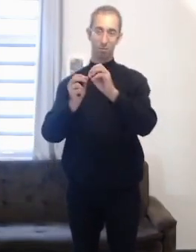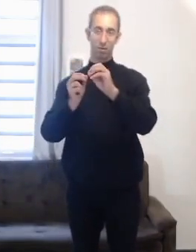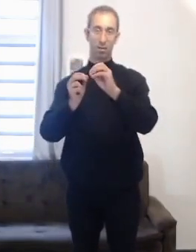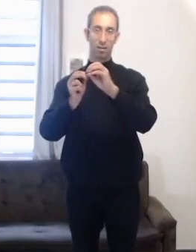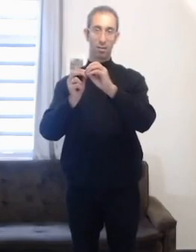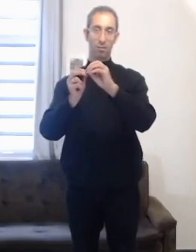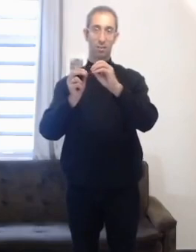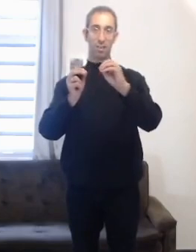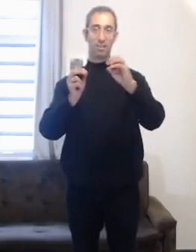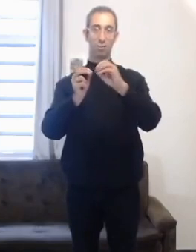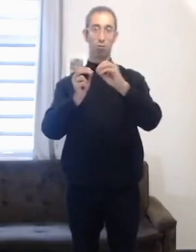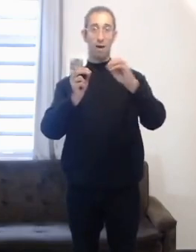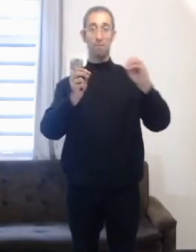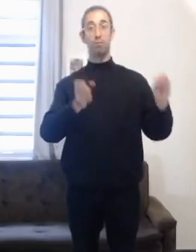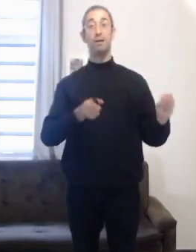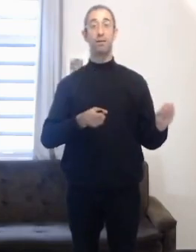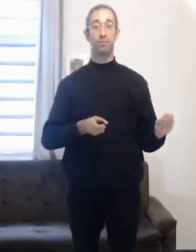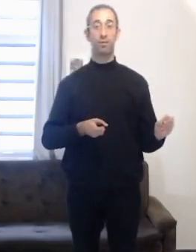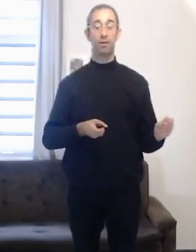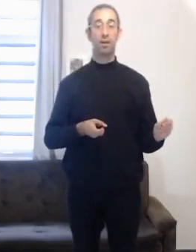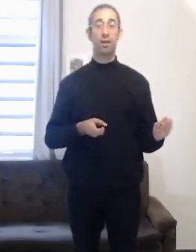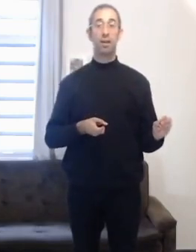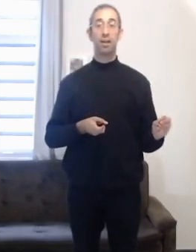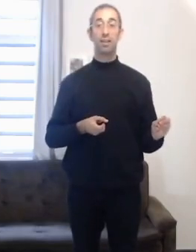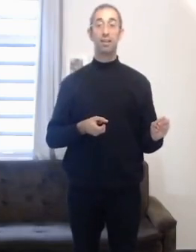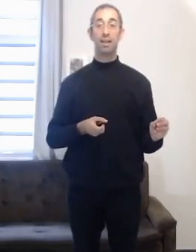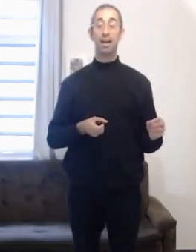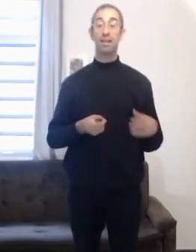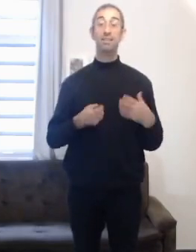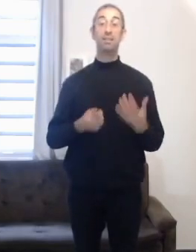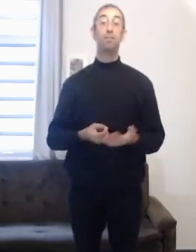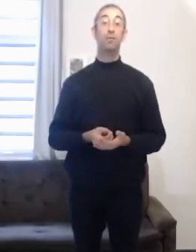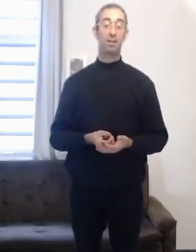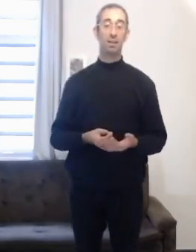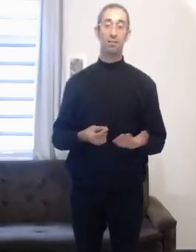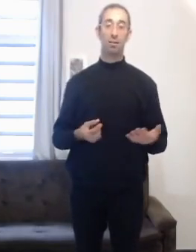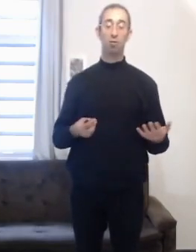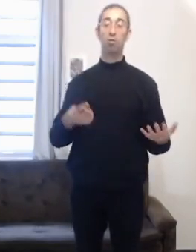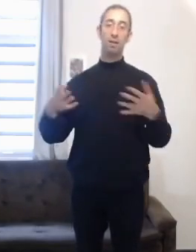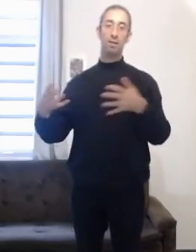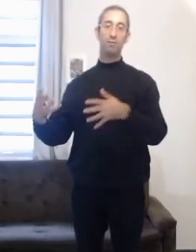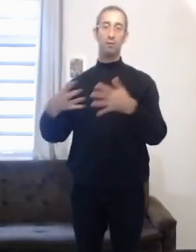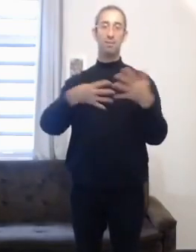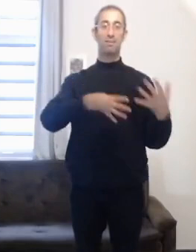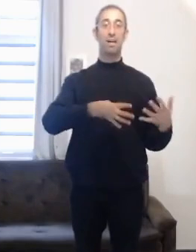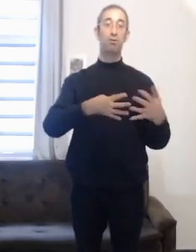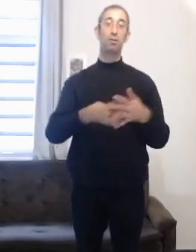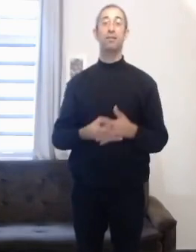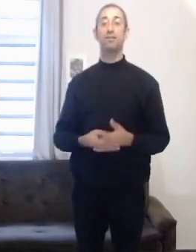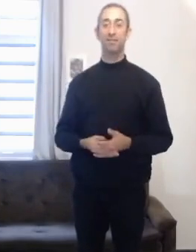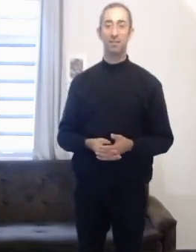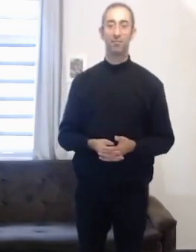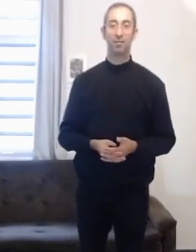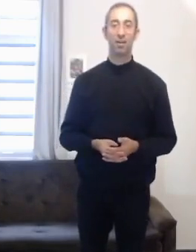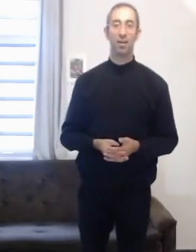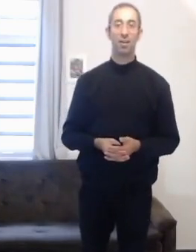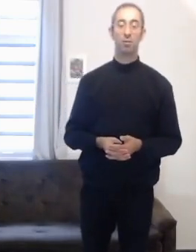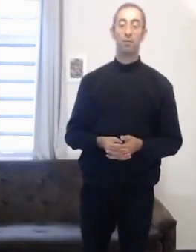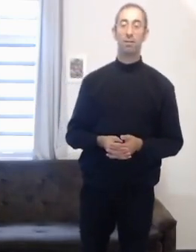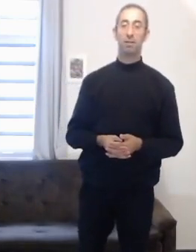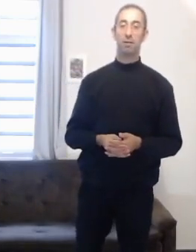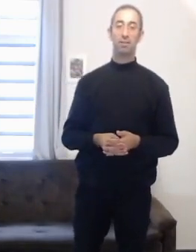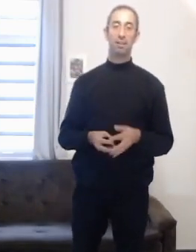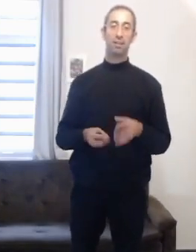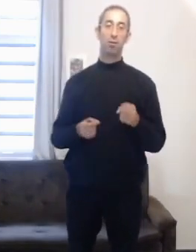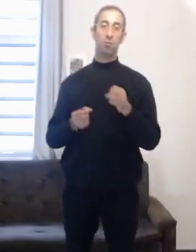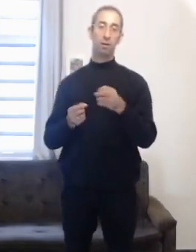né? Tem uma direção do A para o B. E tem a recíproca, né? Que uma influencia a outra, né?